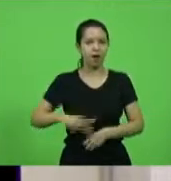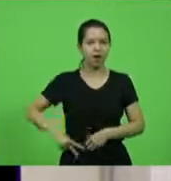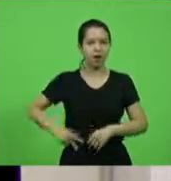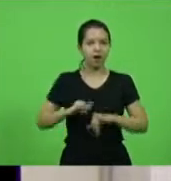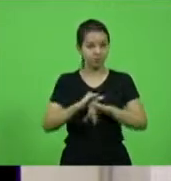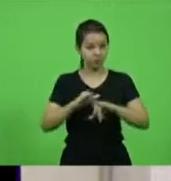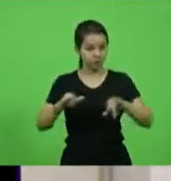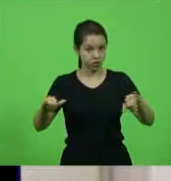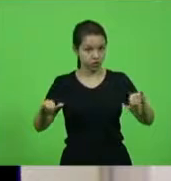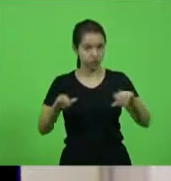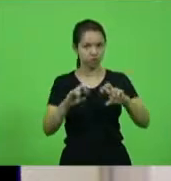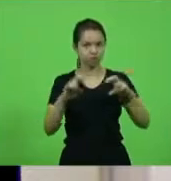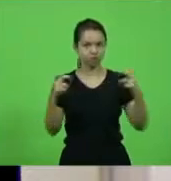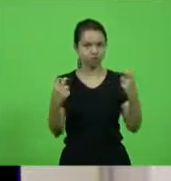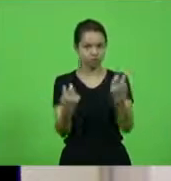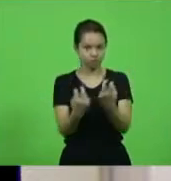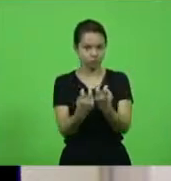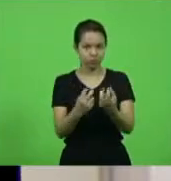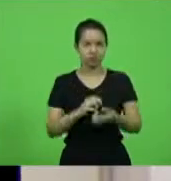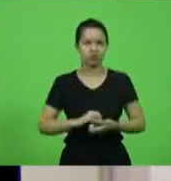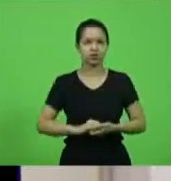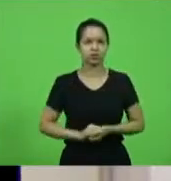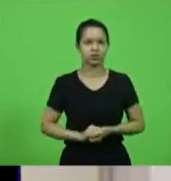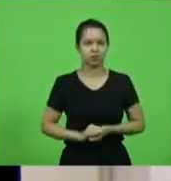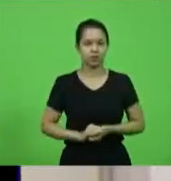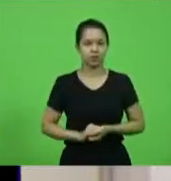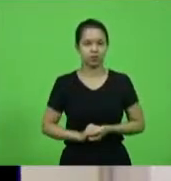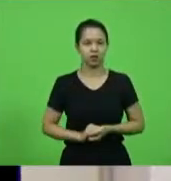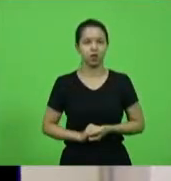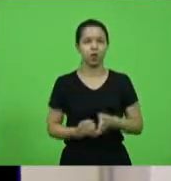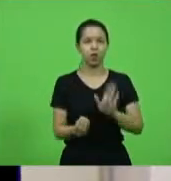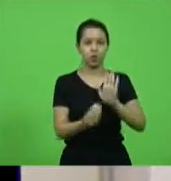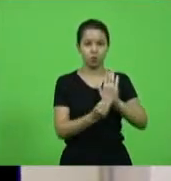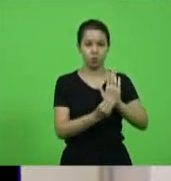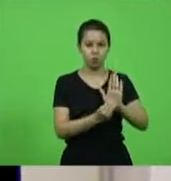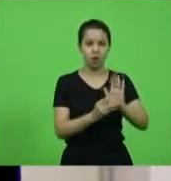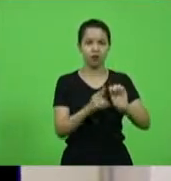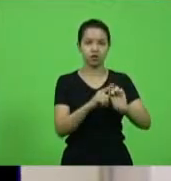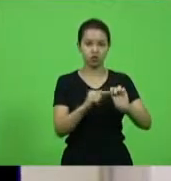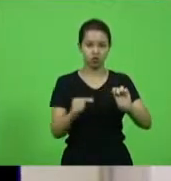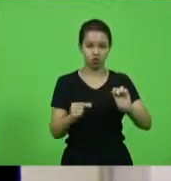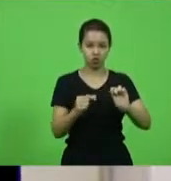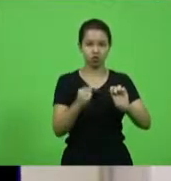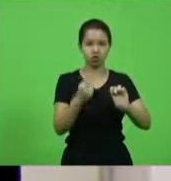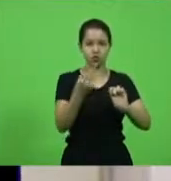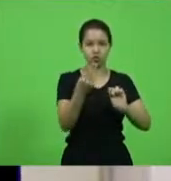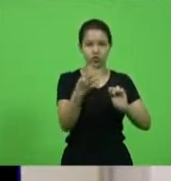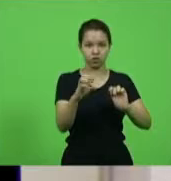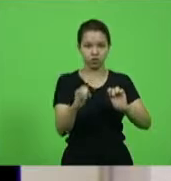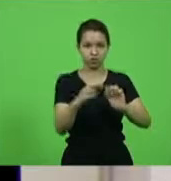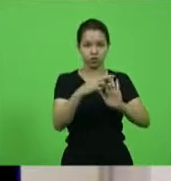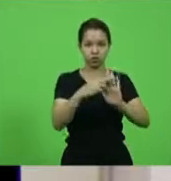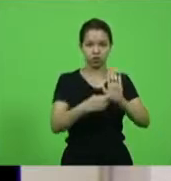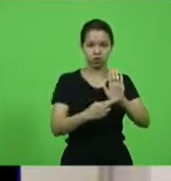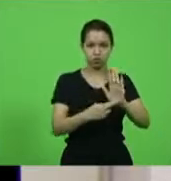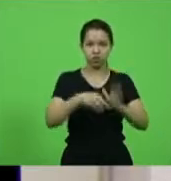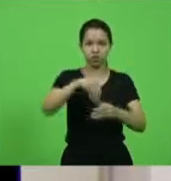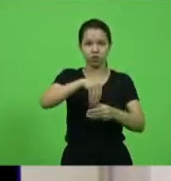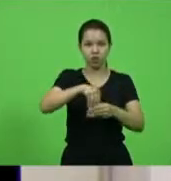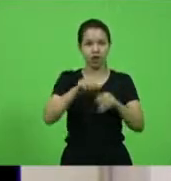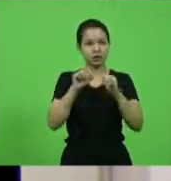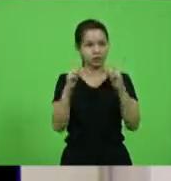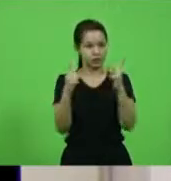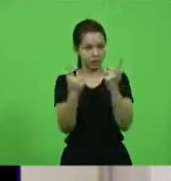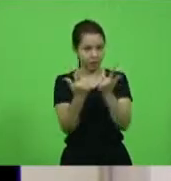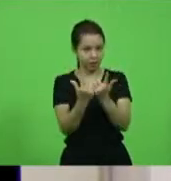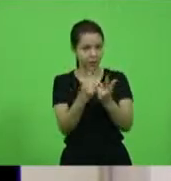que, de acordo com o que dispõe o artigo 30 do regimento interno da Assembleia Legislativa, a presidência